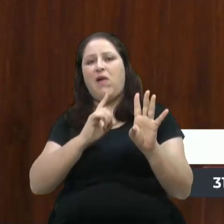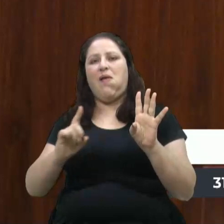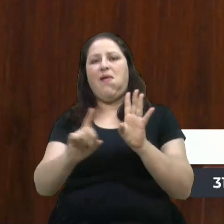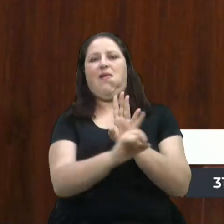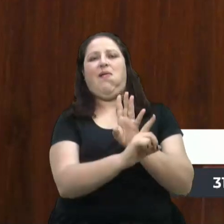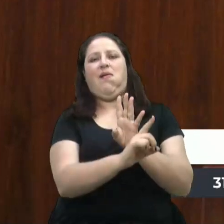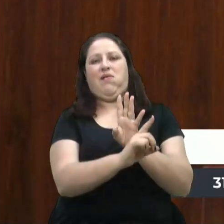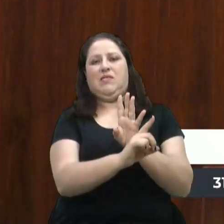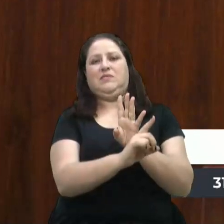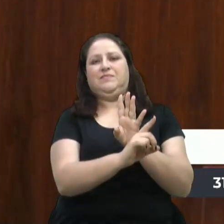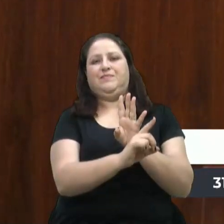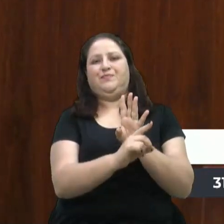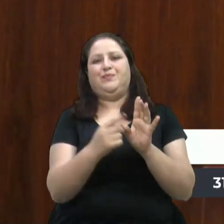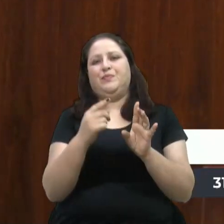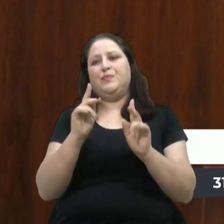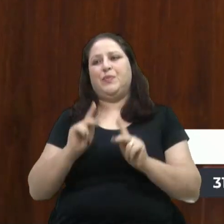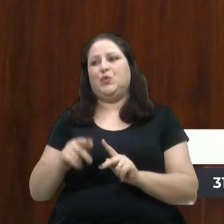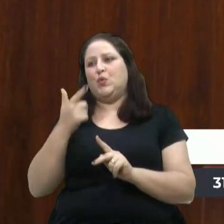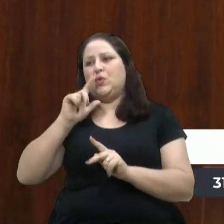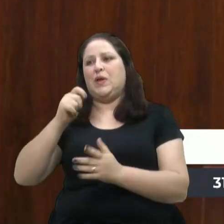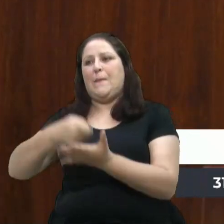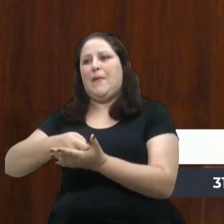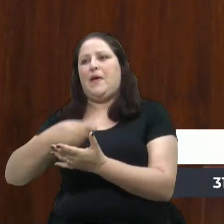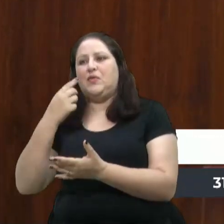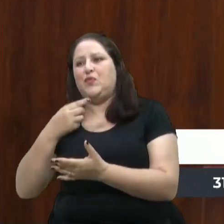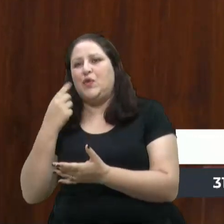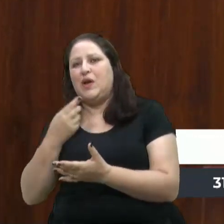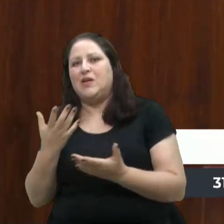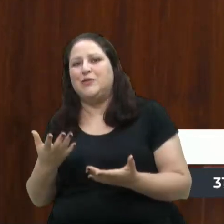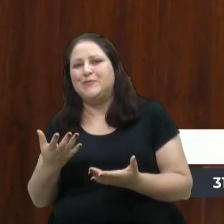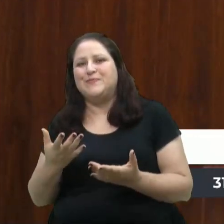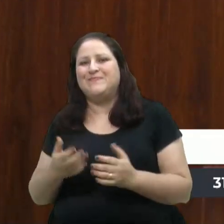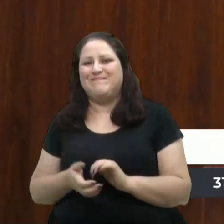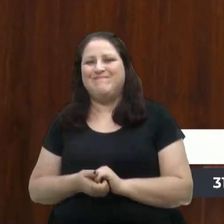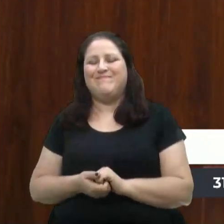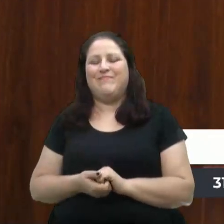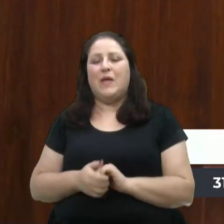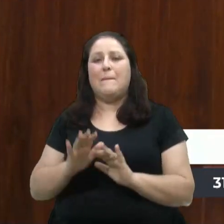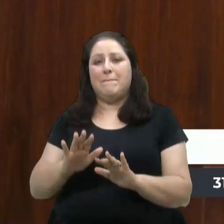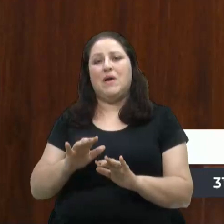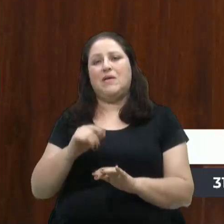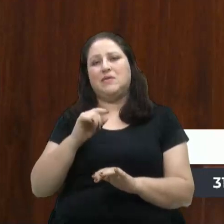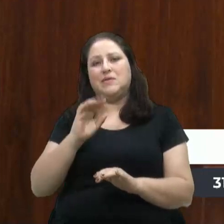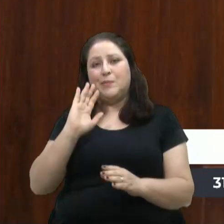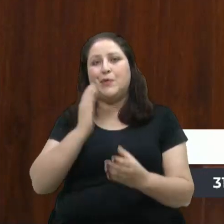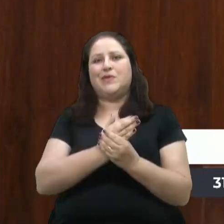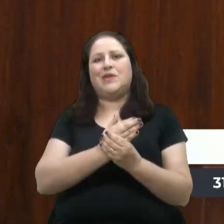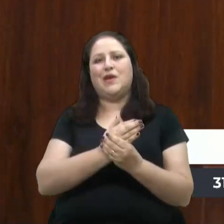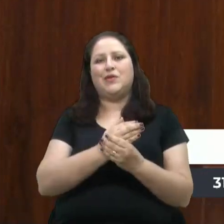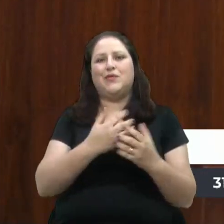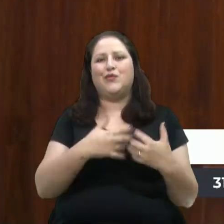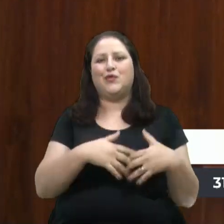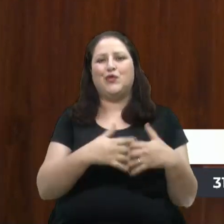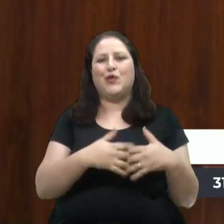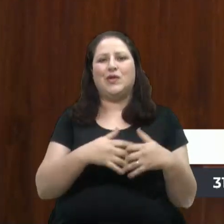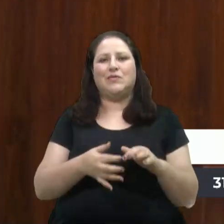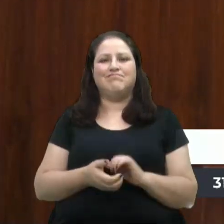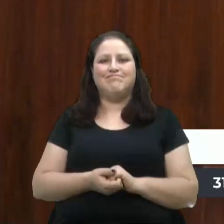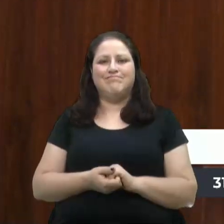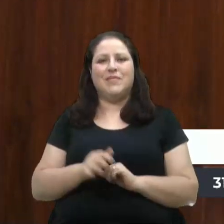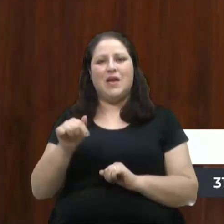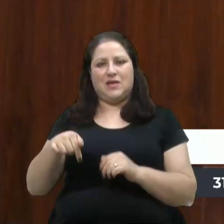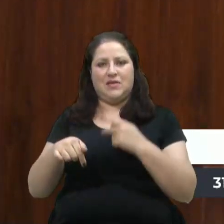tem acesso a constituir um advogado um advogada só que na verdade é o que funciona eu falei aqui também